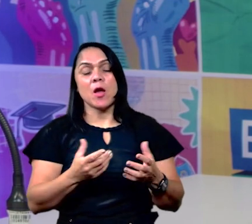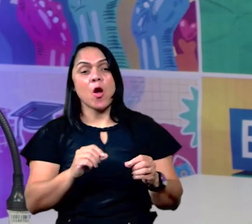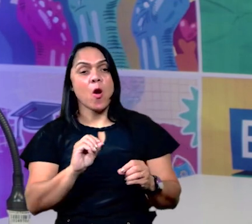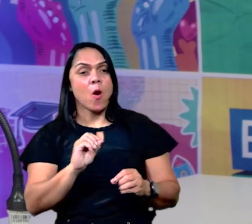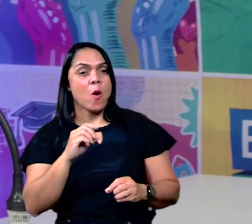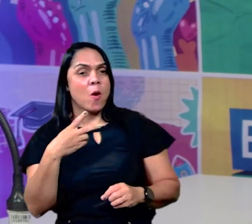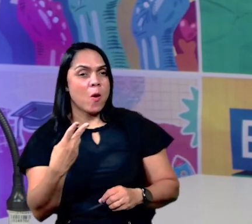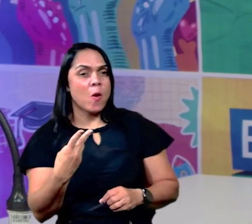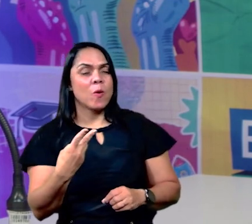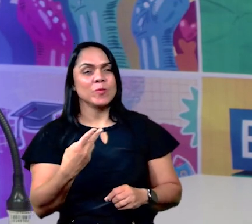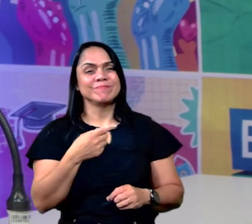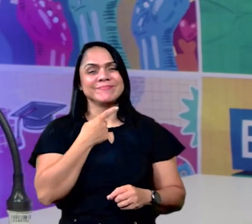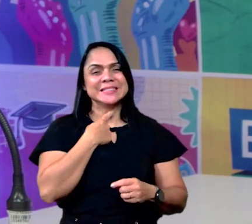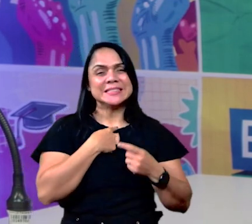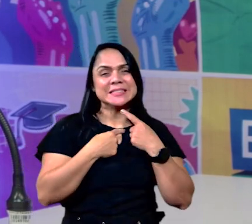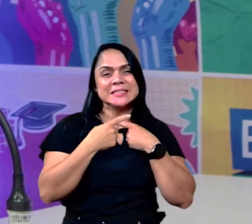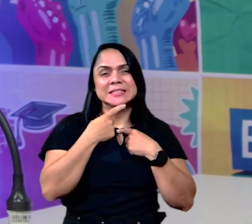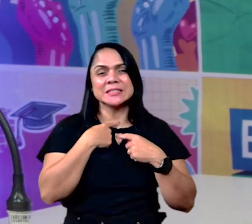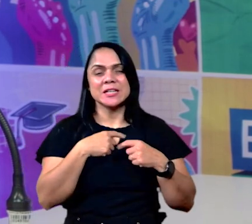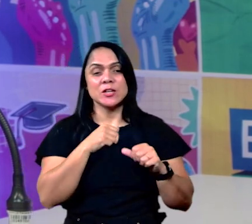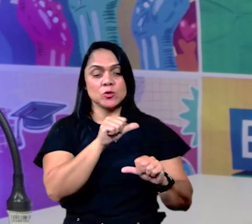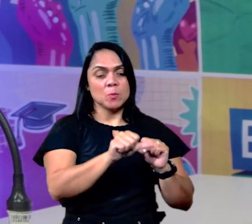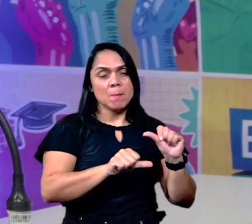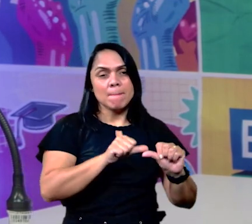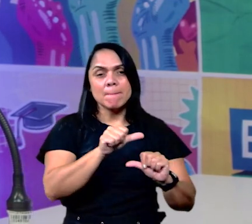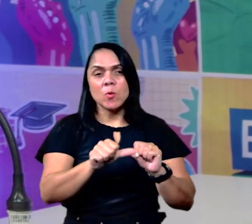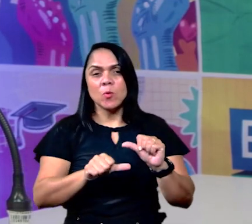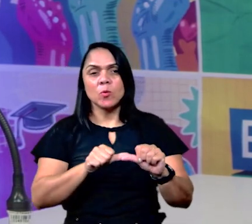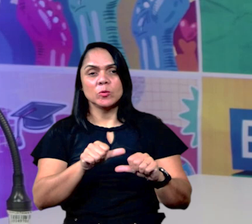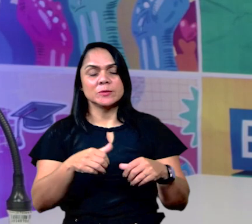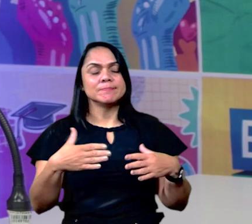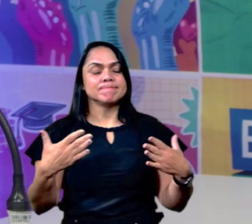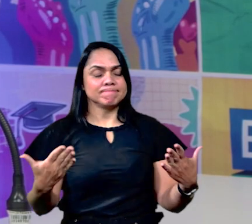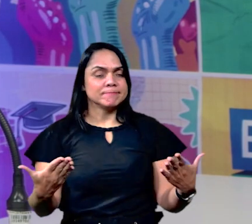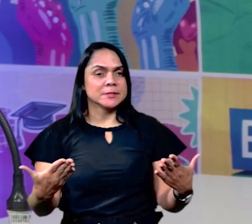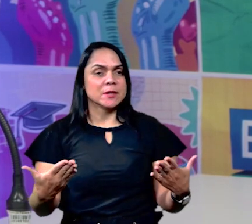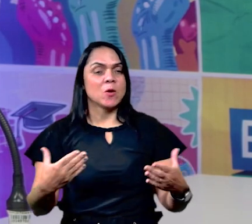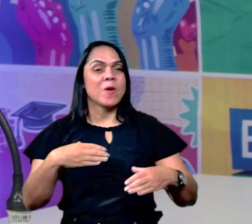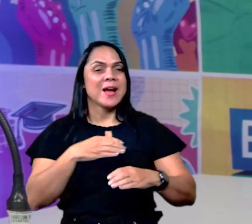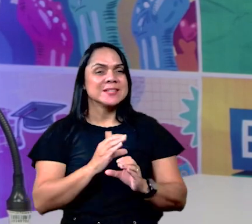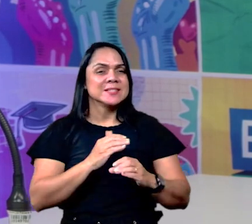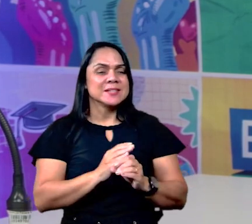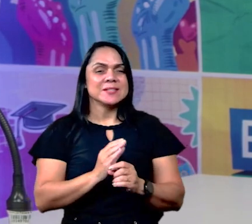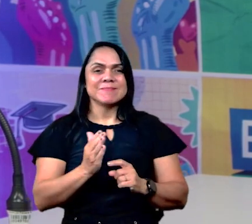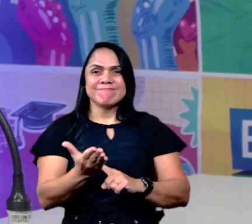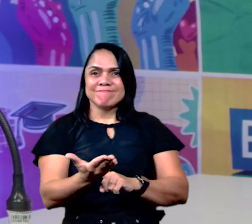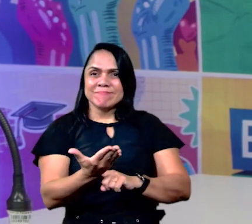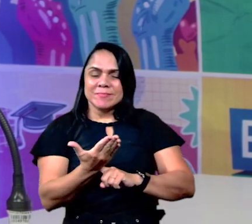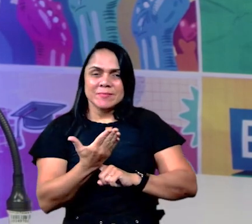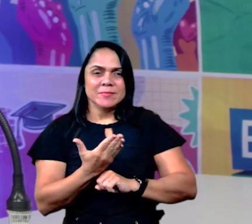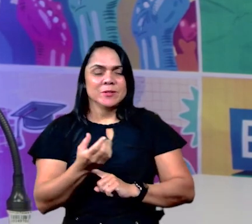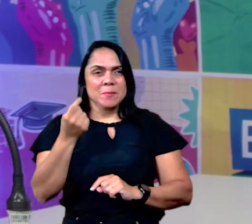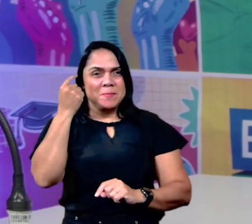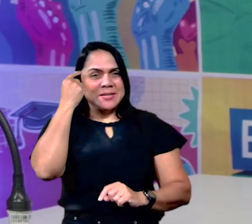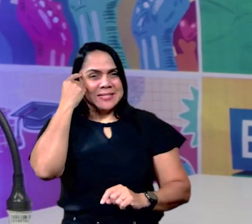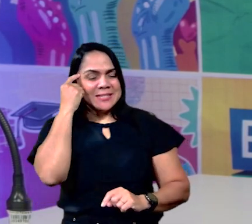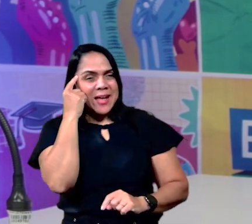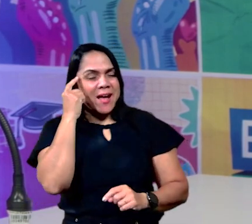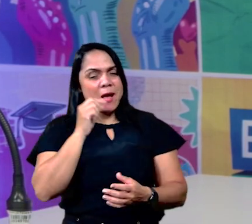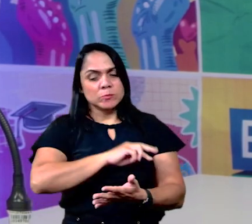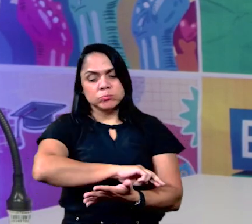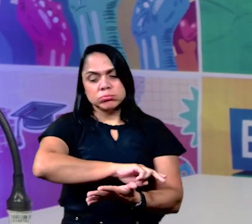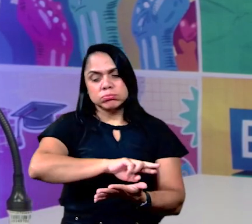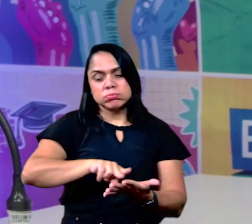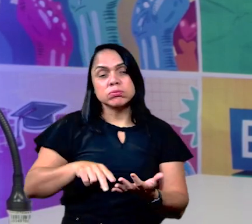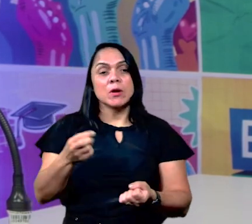migrar, e acho que nesse sentido a minha ciência ajuda bastante a pensar sobre, o relativismo cultural, né, que é essa Uhum,